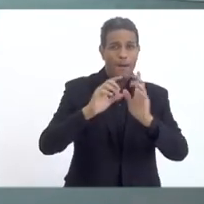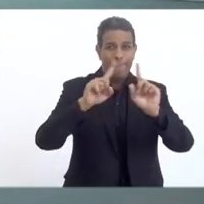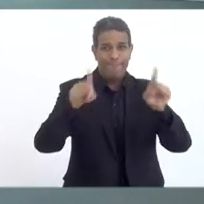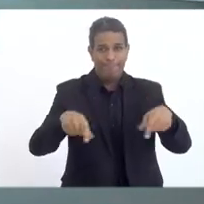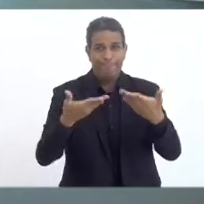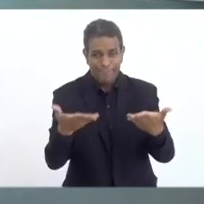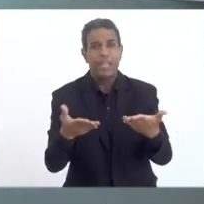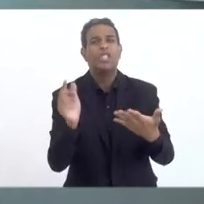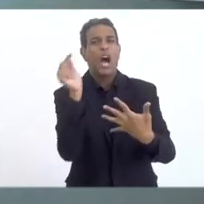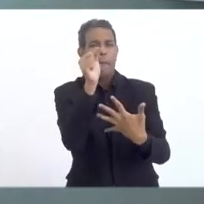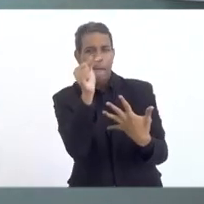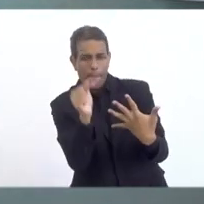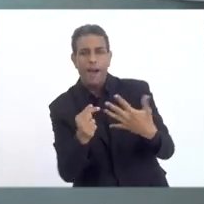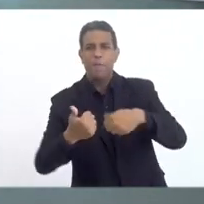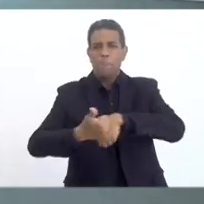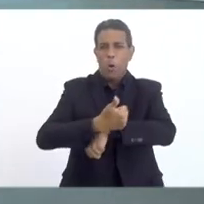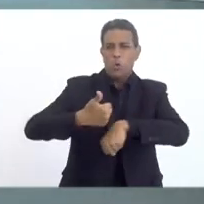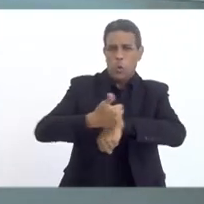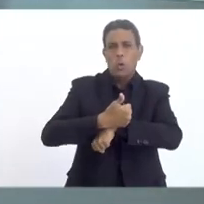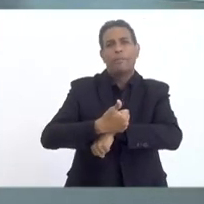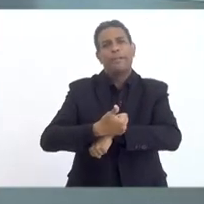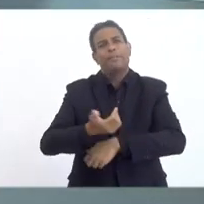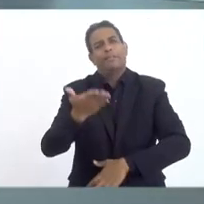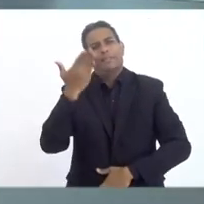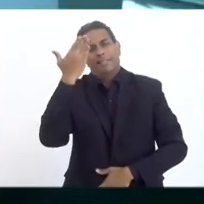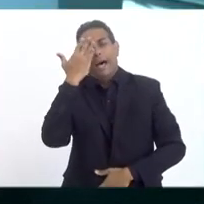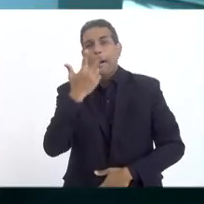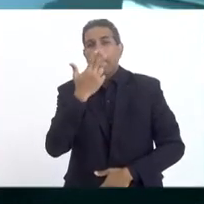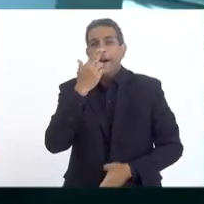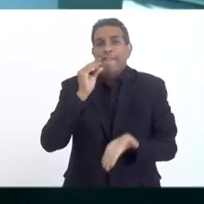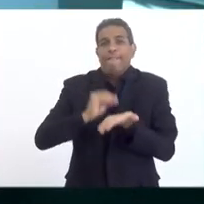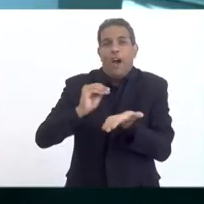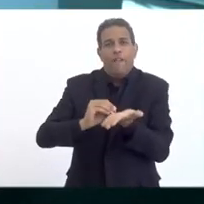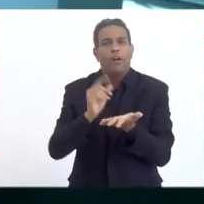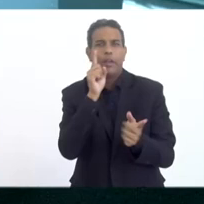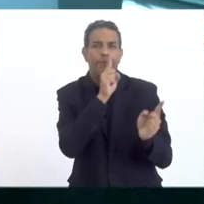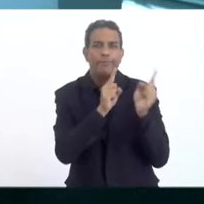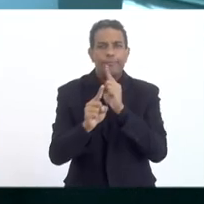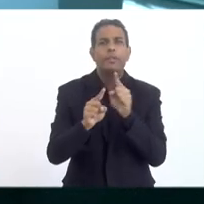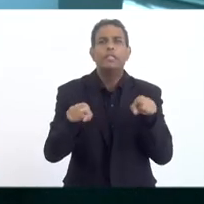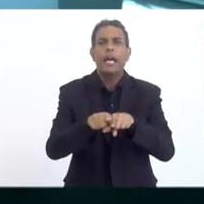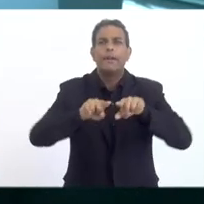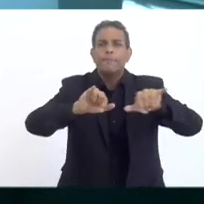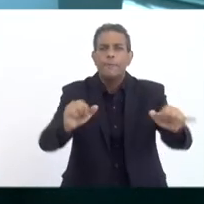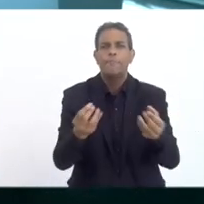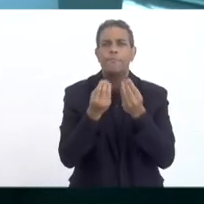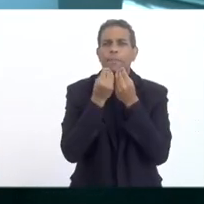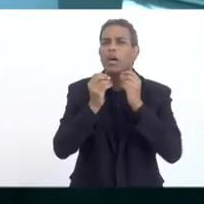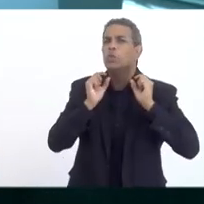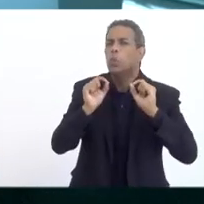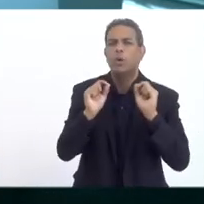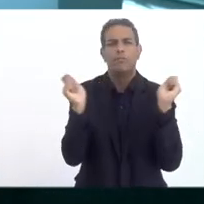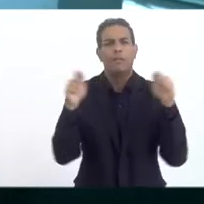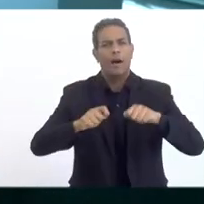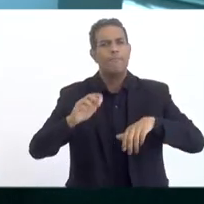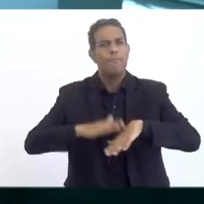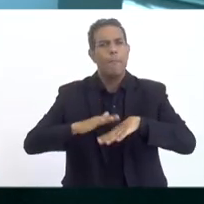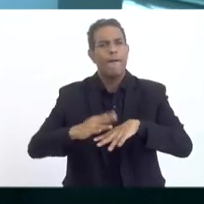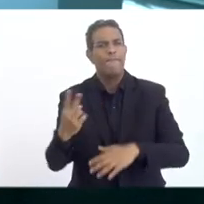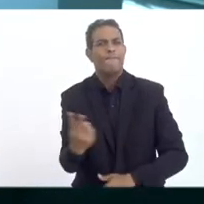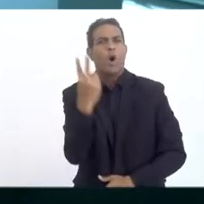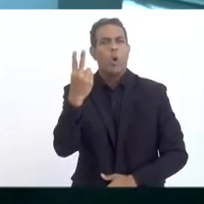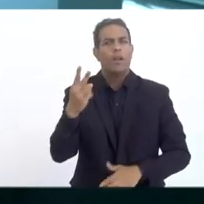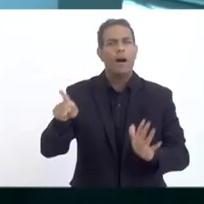tem essas atribuições, e apesar de sofrer da alta evasão, nós temos oportunidade agora de valorizar